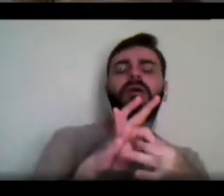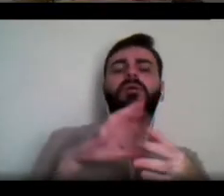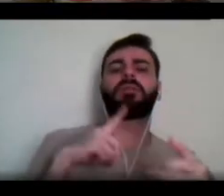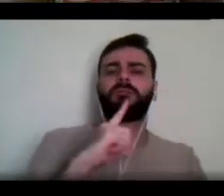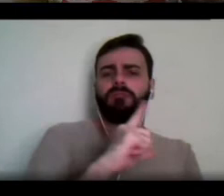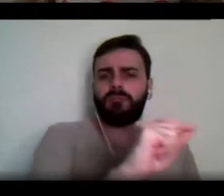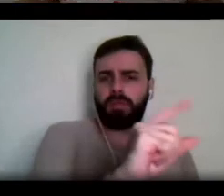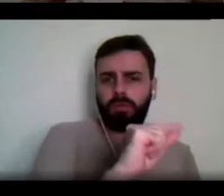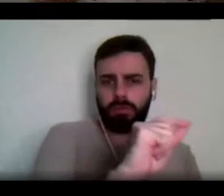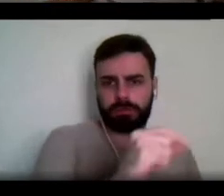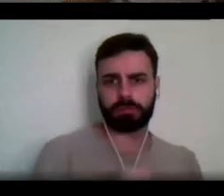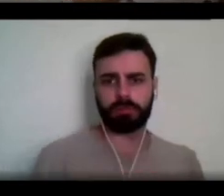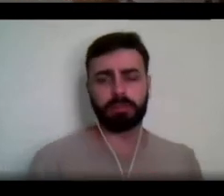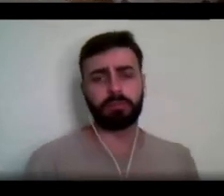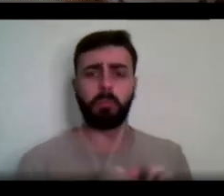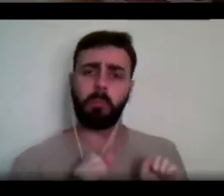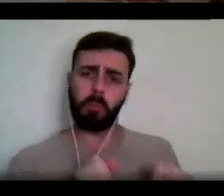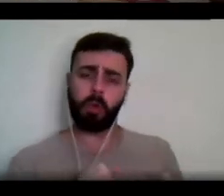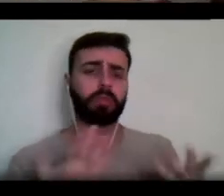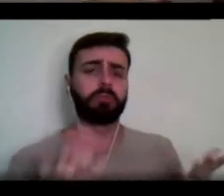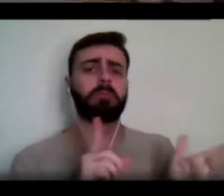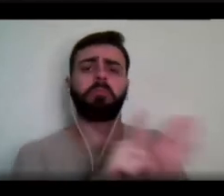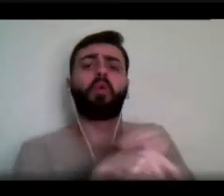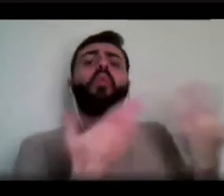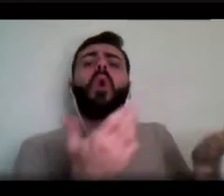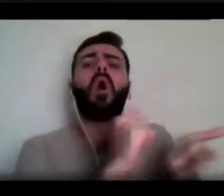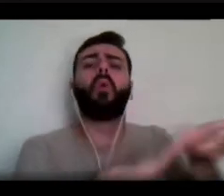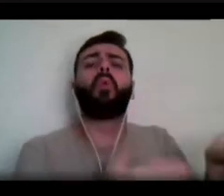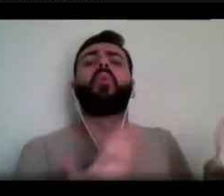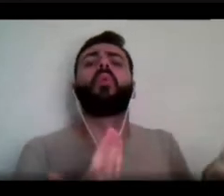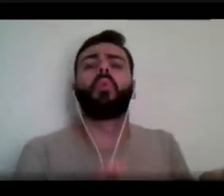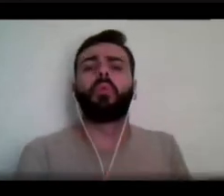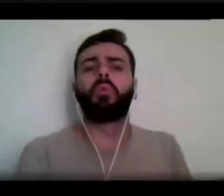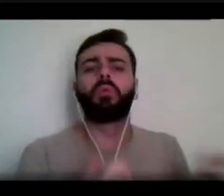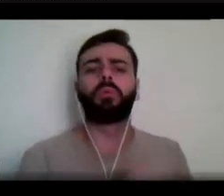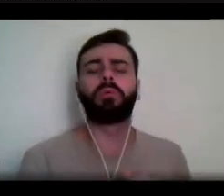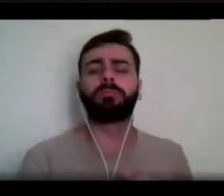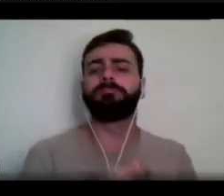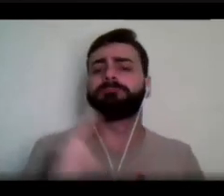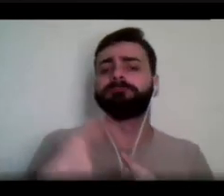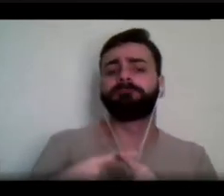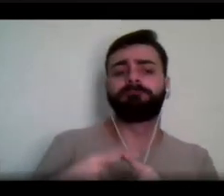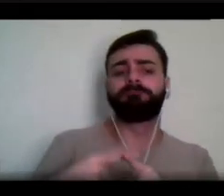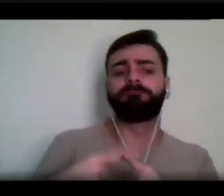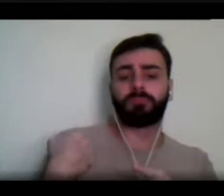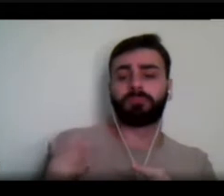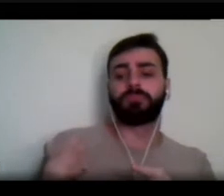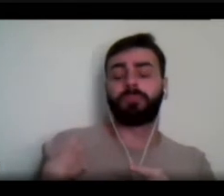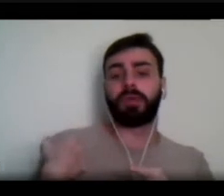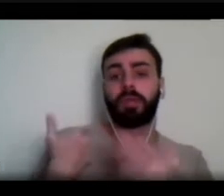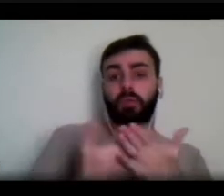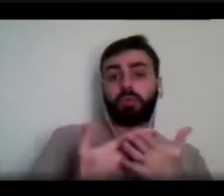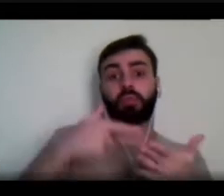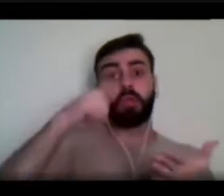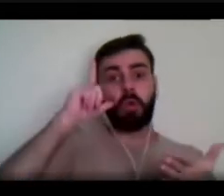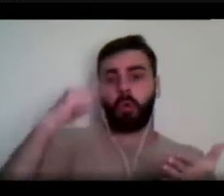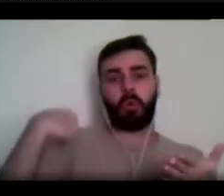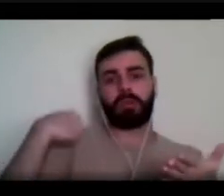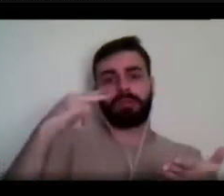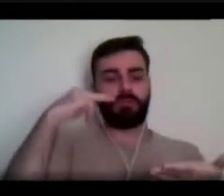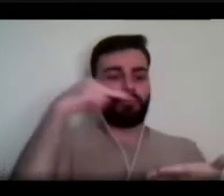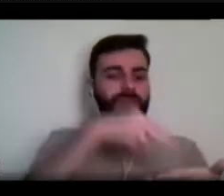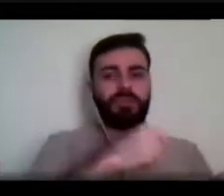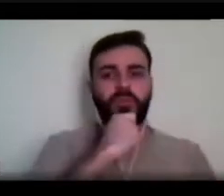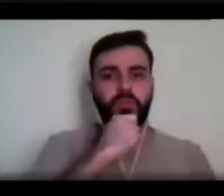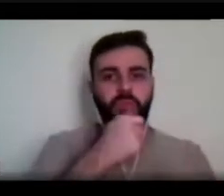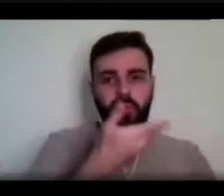Posso, mas qual que você quer? É porque eu terminei de estudar ontem e não peguei ainda para fazer exercício. Eu só